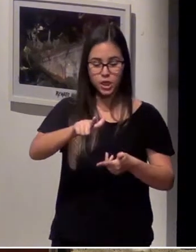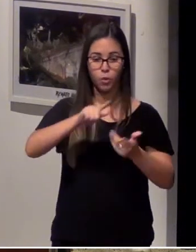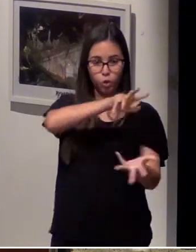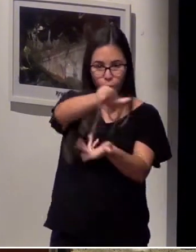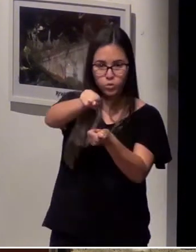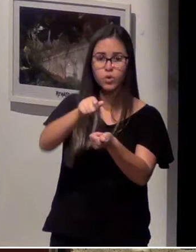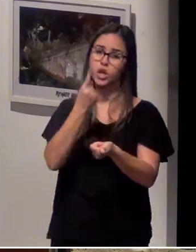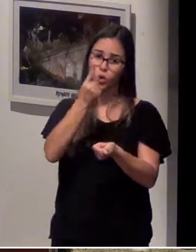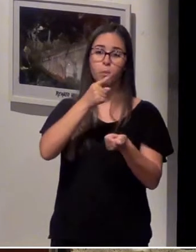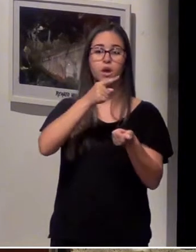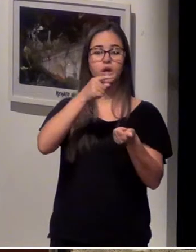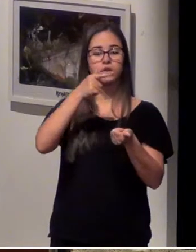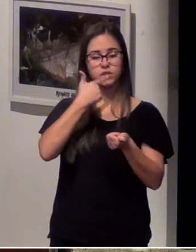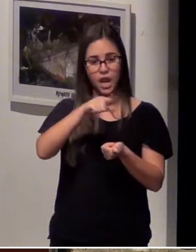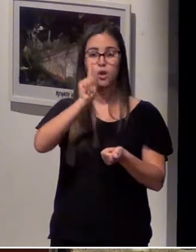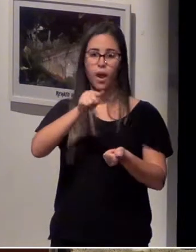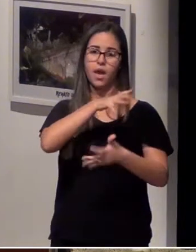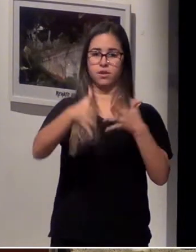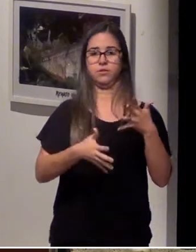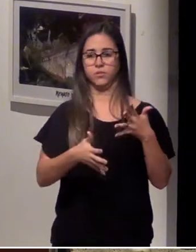uma dessas línguas é a Libras.